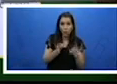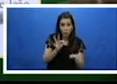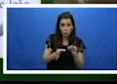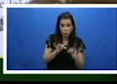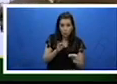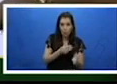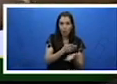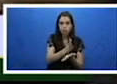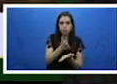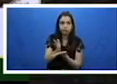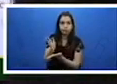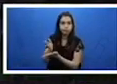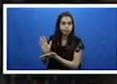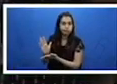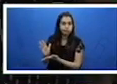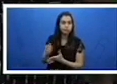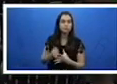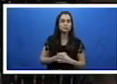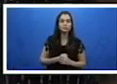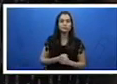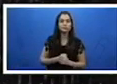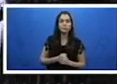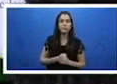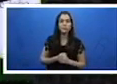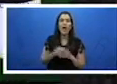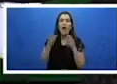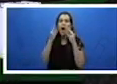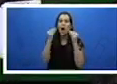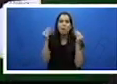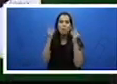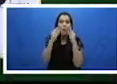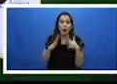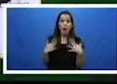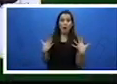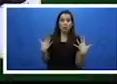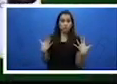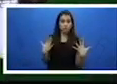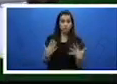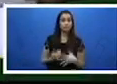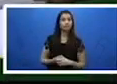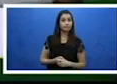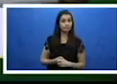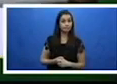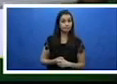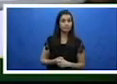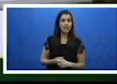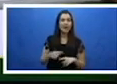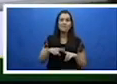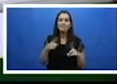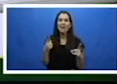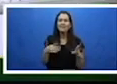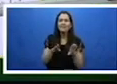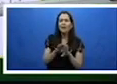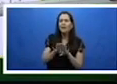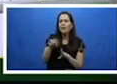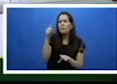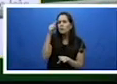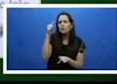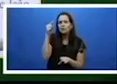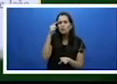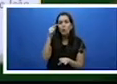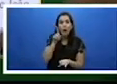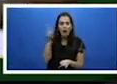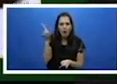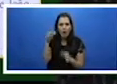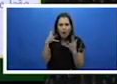sem privilegiar nenhum dos 3, a raposa ficou assustada. Ao mesmo tempo, pensou que aquele